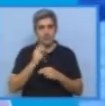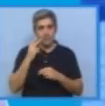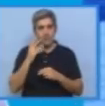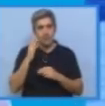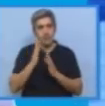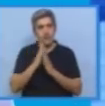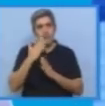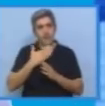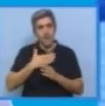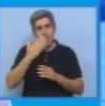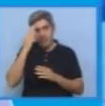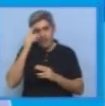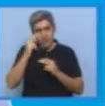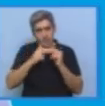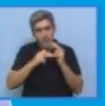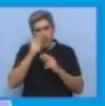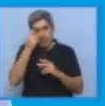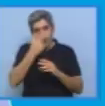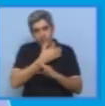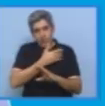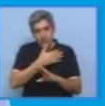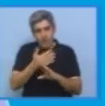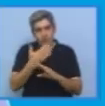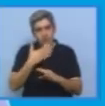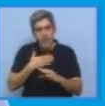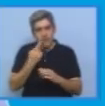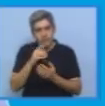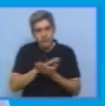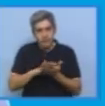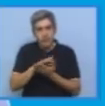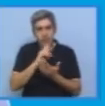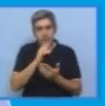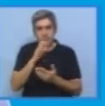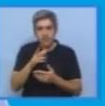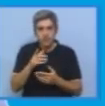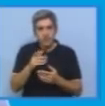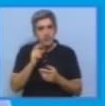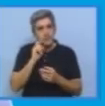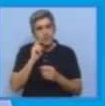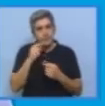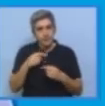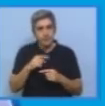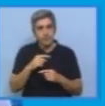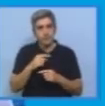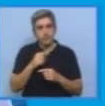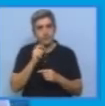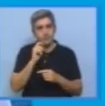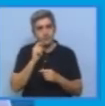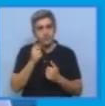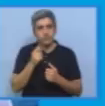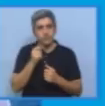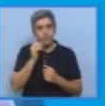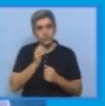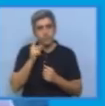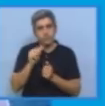essa capacidade e constrói uma história que nos dá uma base para poder dizer com alguma segurança ou com bastante segurança que o Senhor